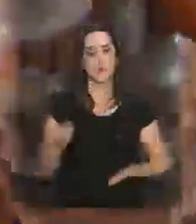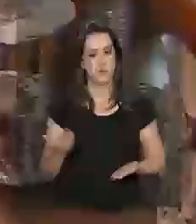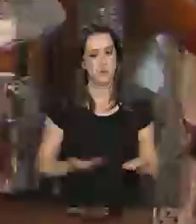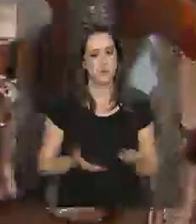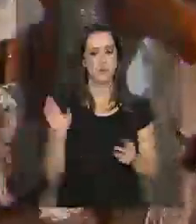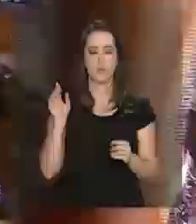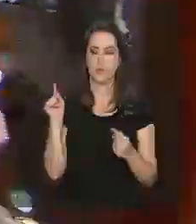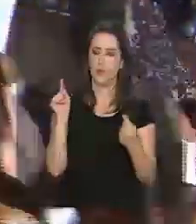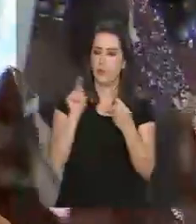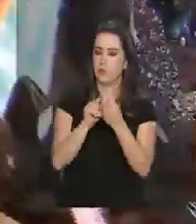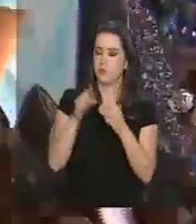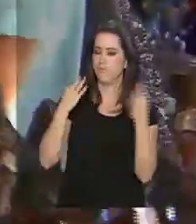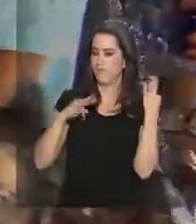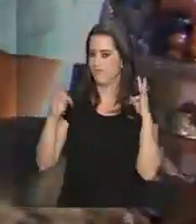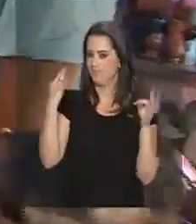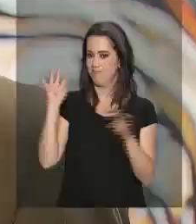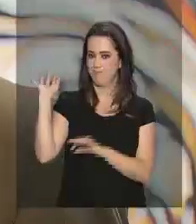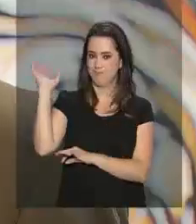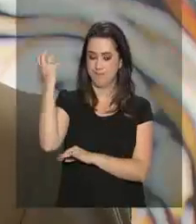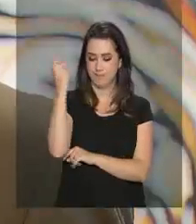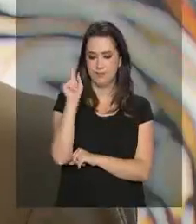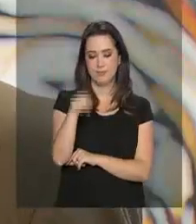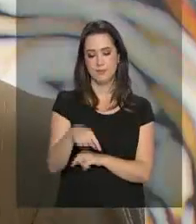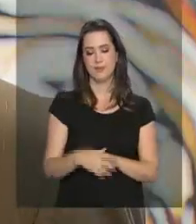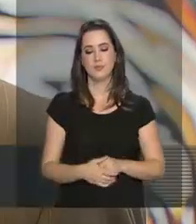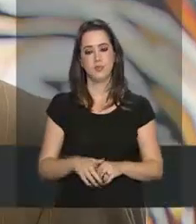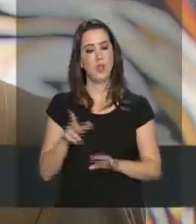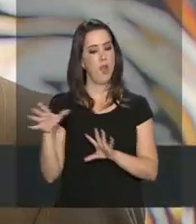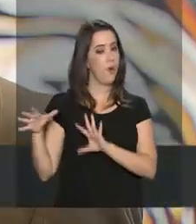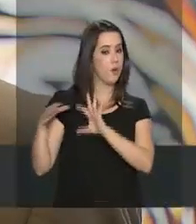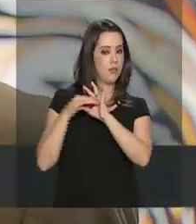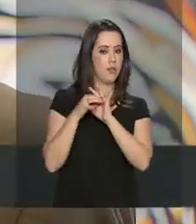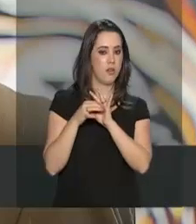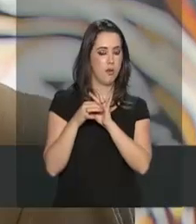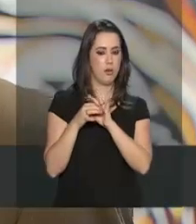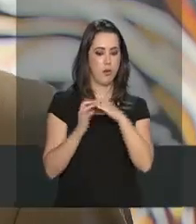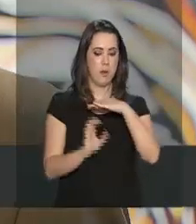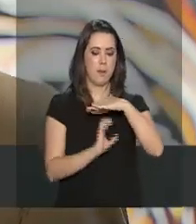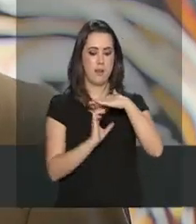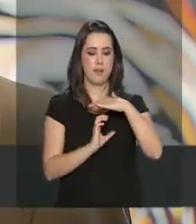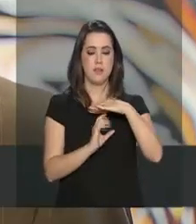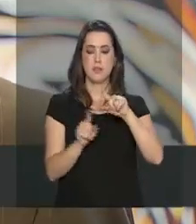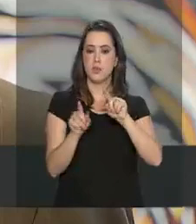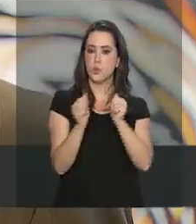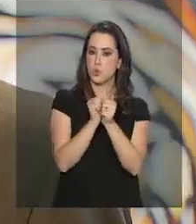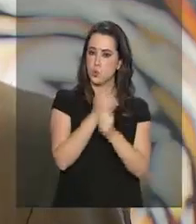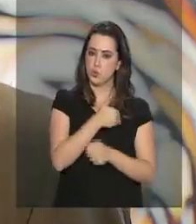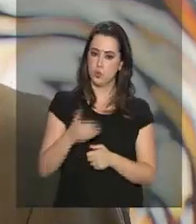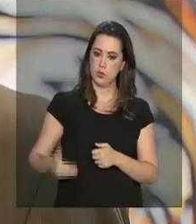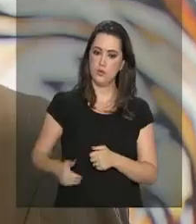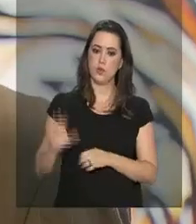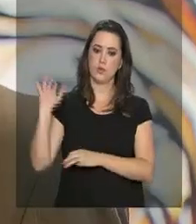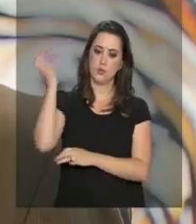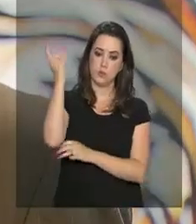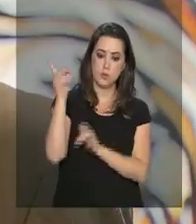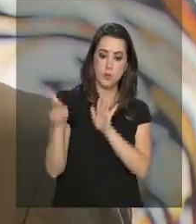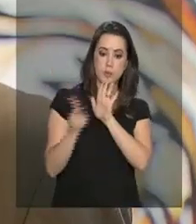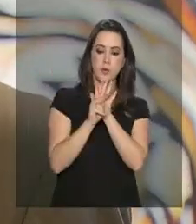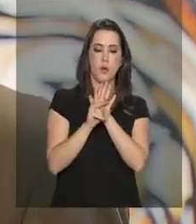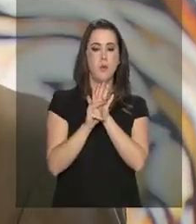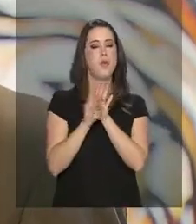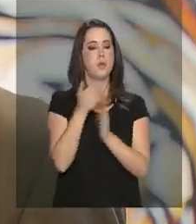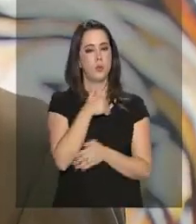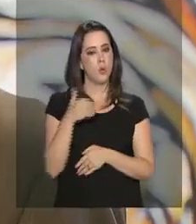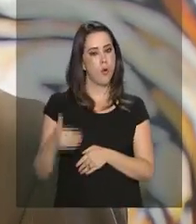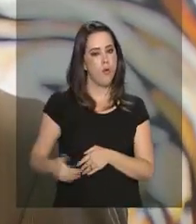voltados para o turismo ecológico é a parceria entre o público eo privado um parque continua sob a gestão pública